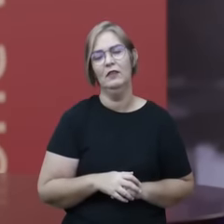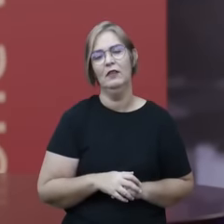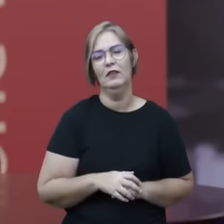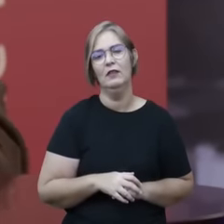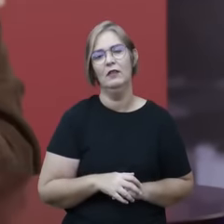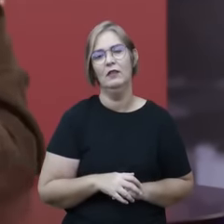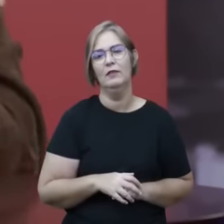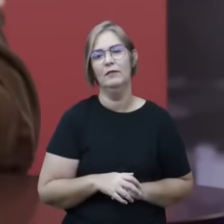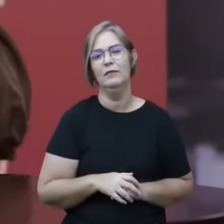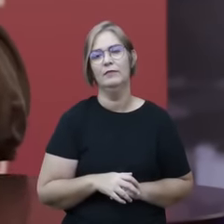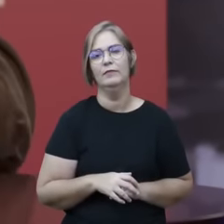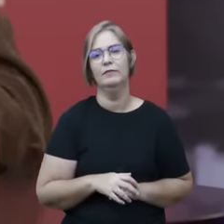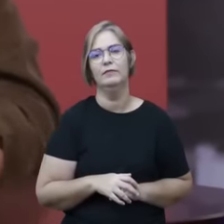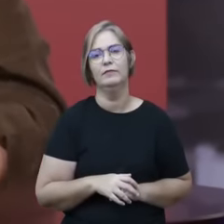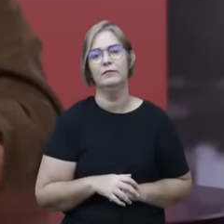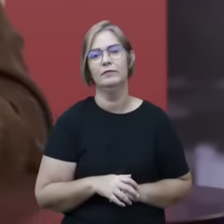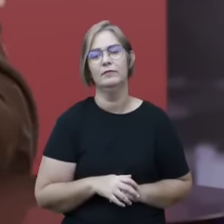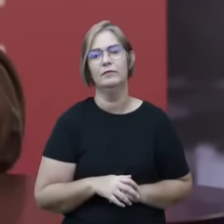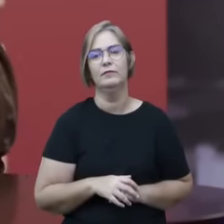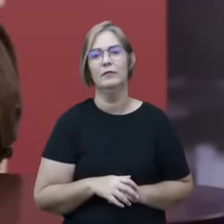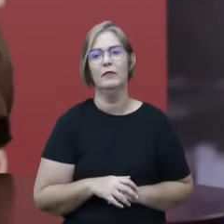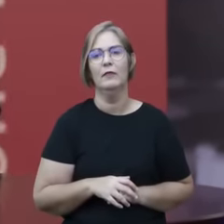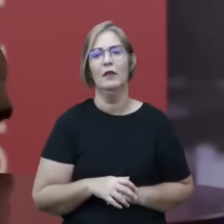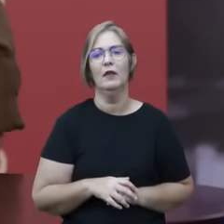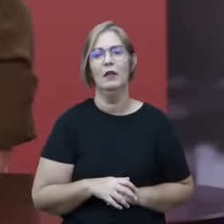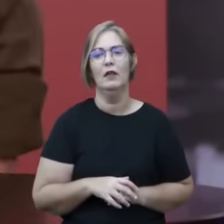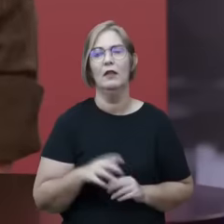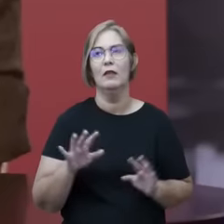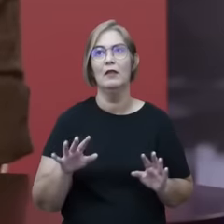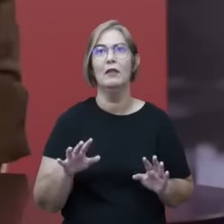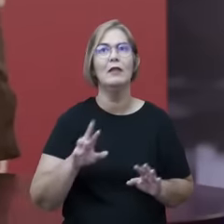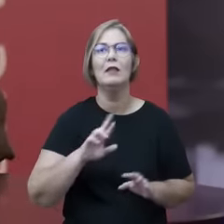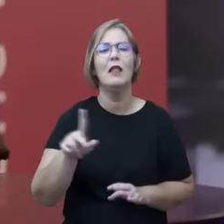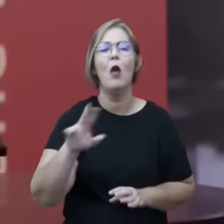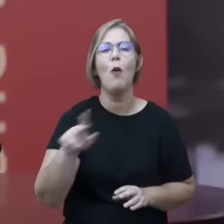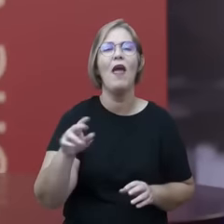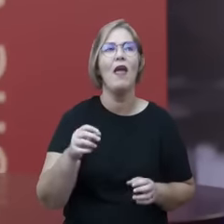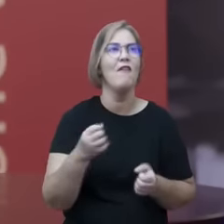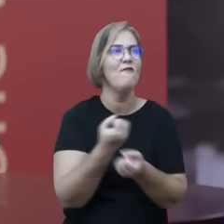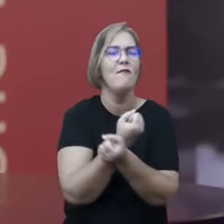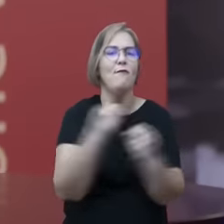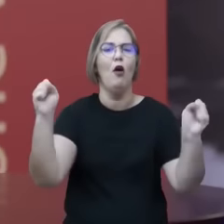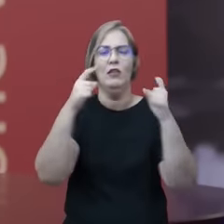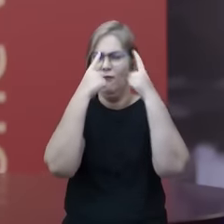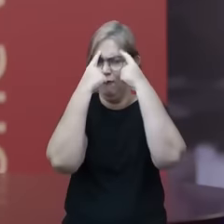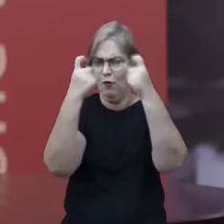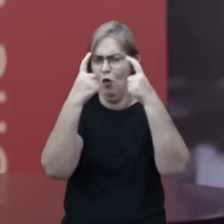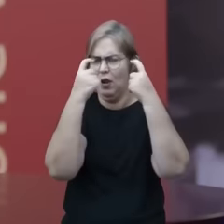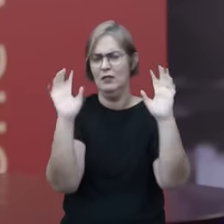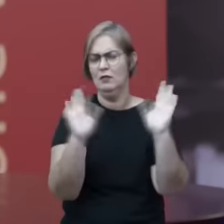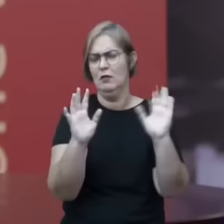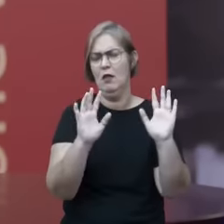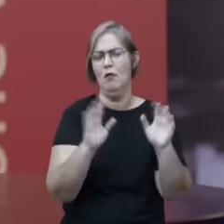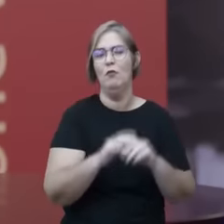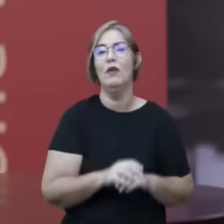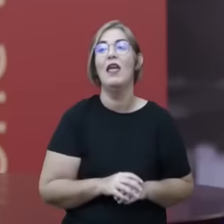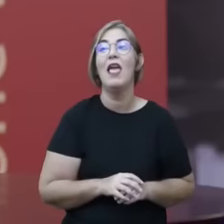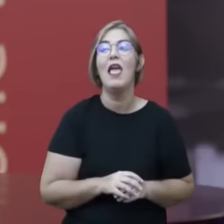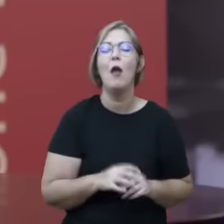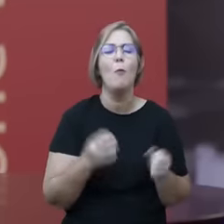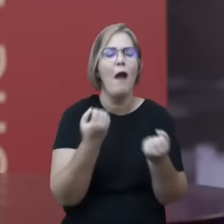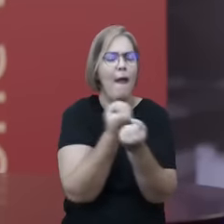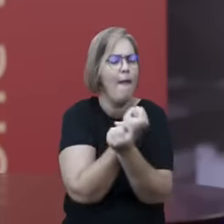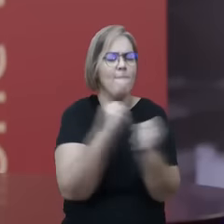enfim, eh, qualquer coisa que o valha, né? Violência, etc, etc. Não é isso nesse sentido que ele tá dizendo. É a revolta como resposta